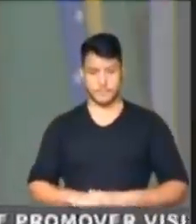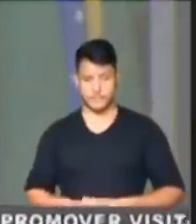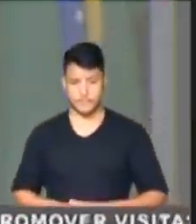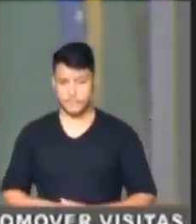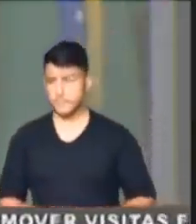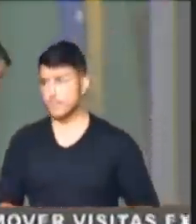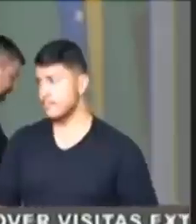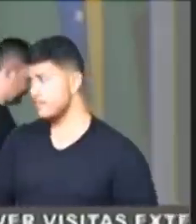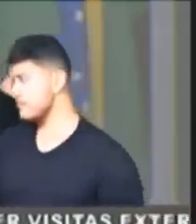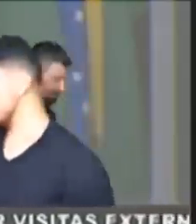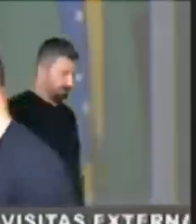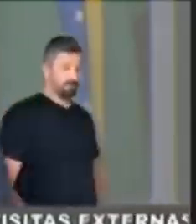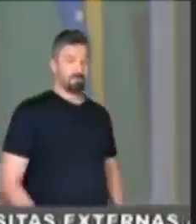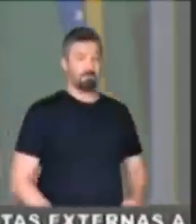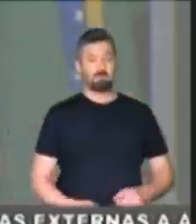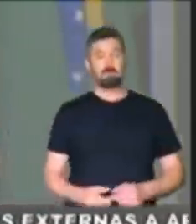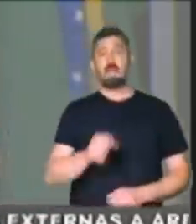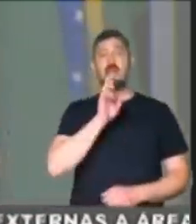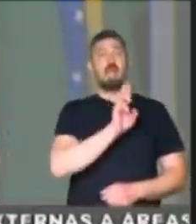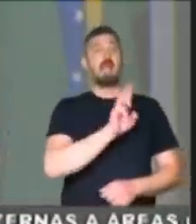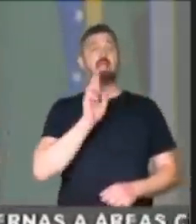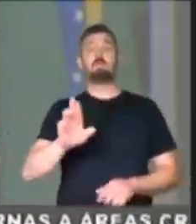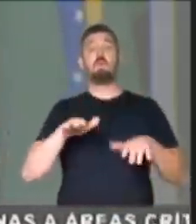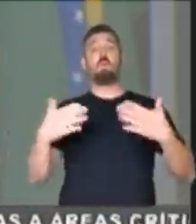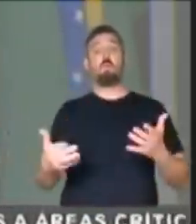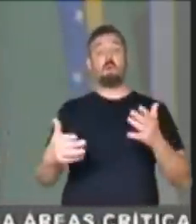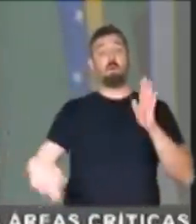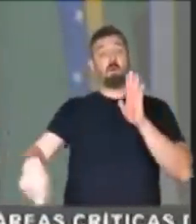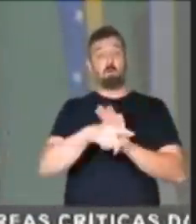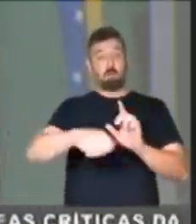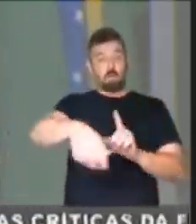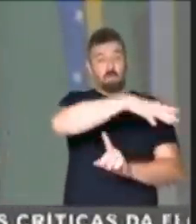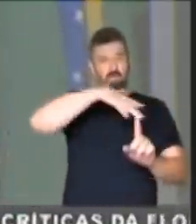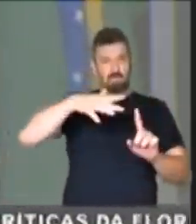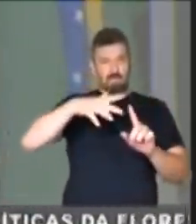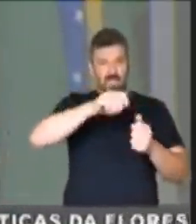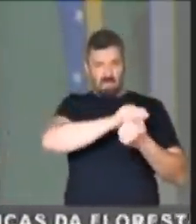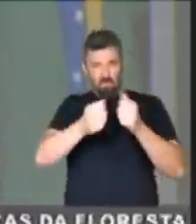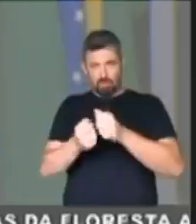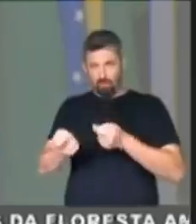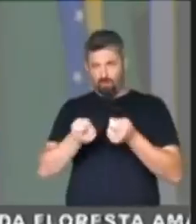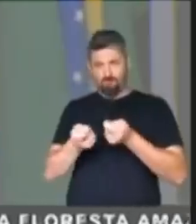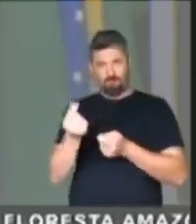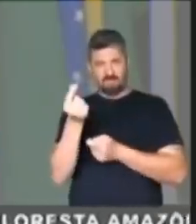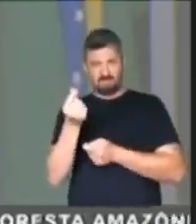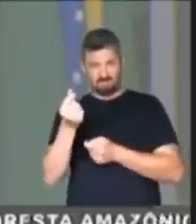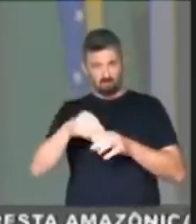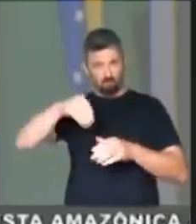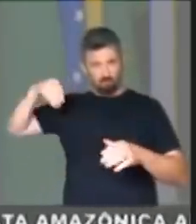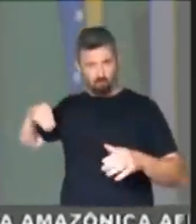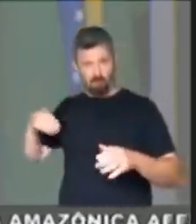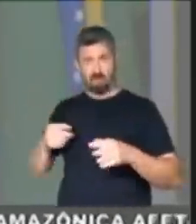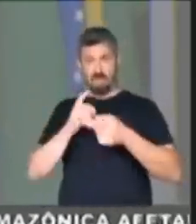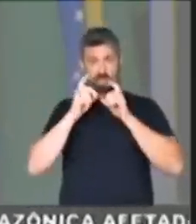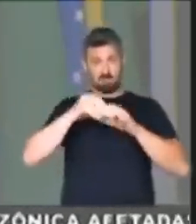que esse parlamento quer passar para a sociedade? Ajuste fiscal para fora? Reforma